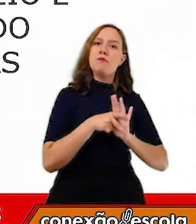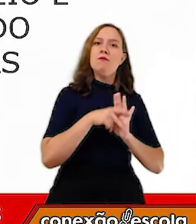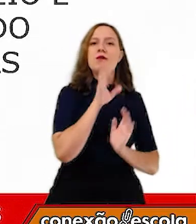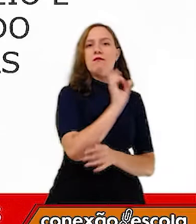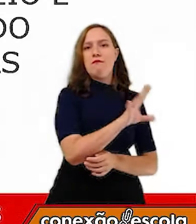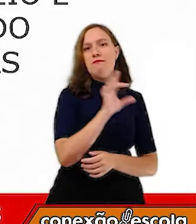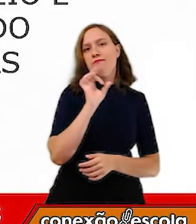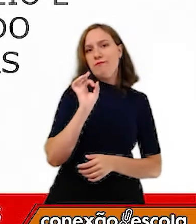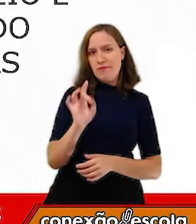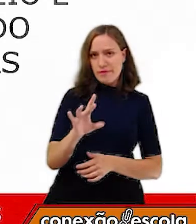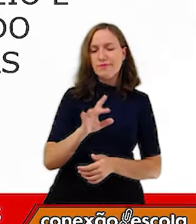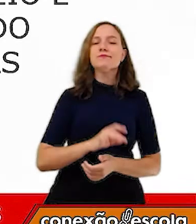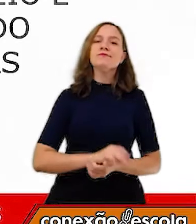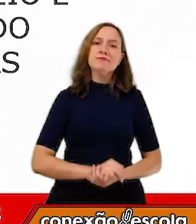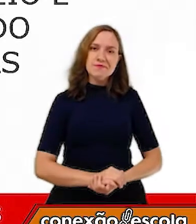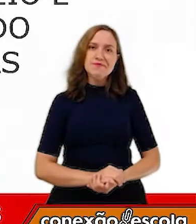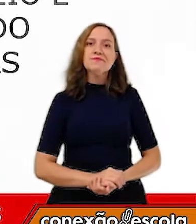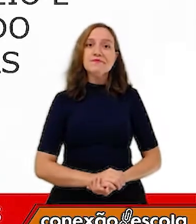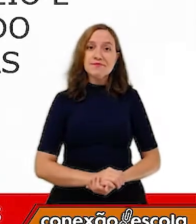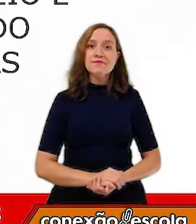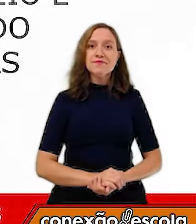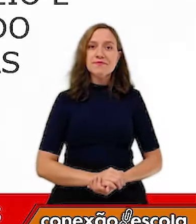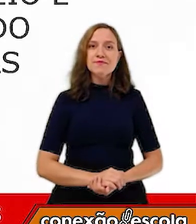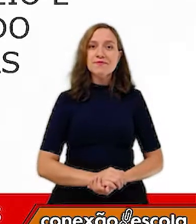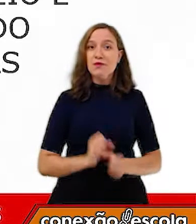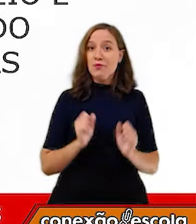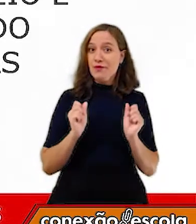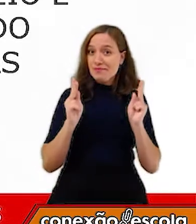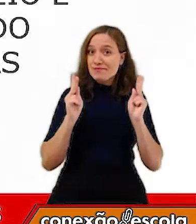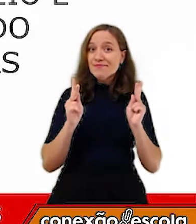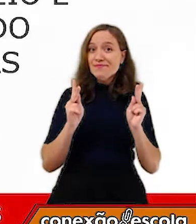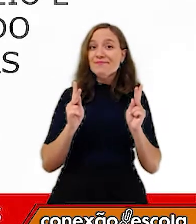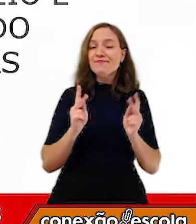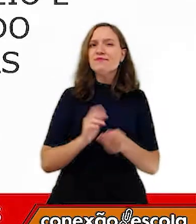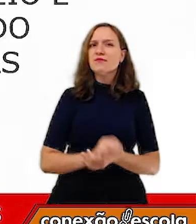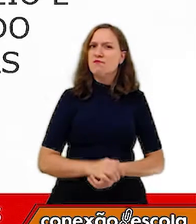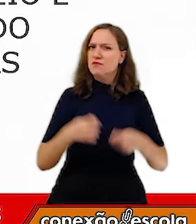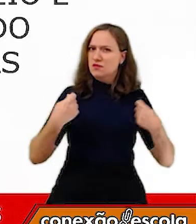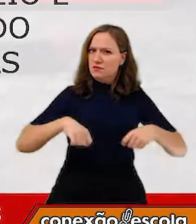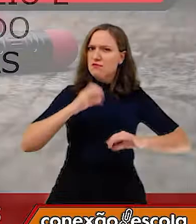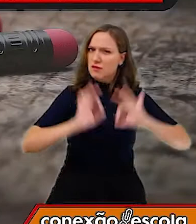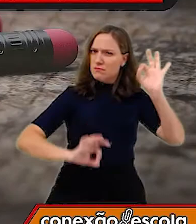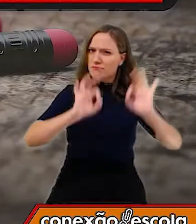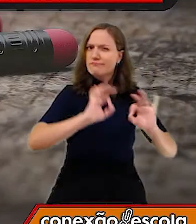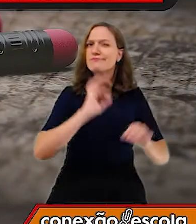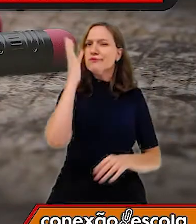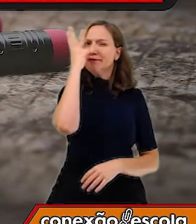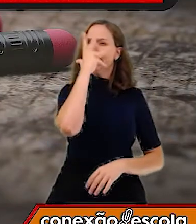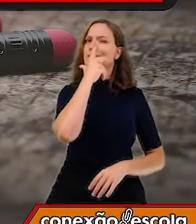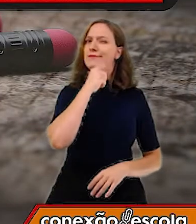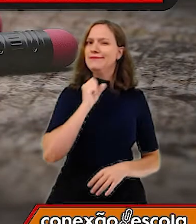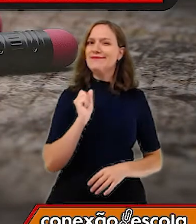os elementos não vivos no outro espaço, ok? Faz bem bonito, tá bom?